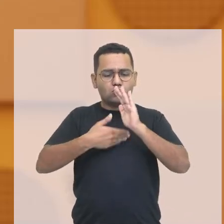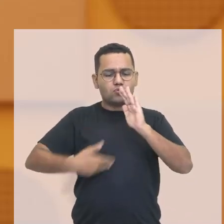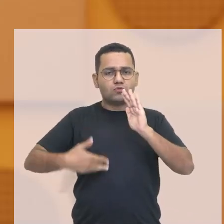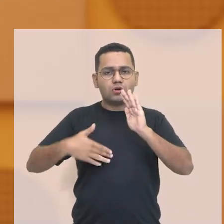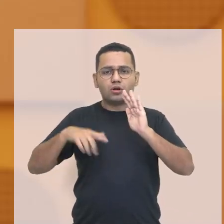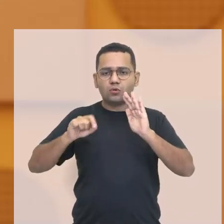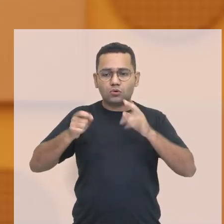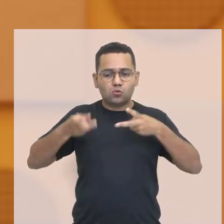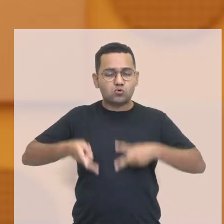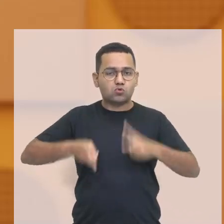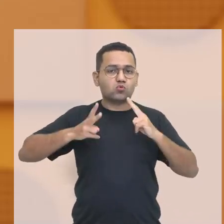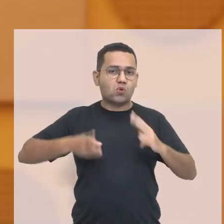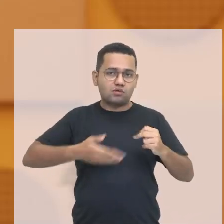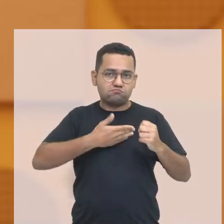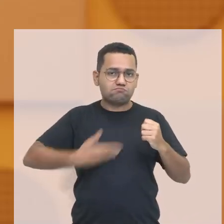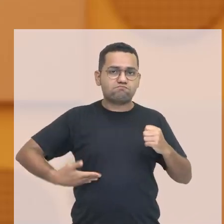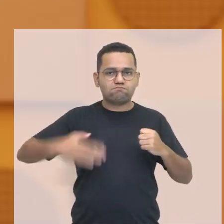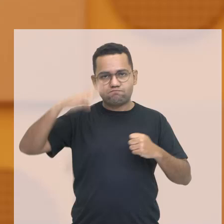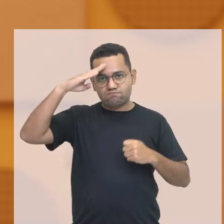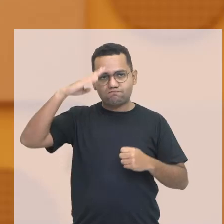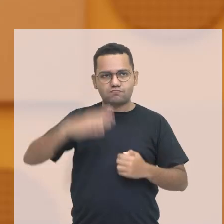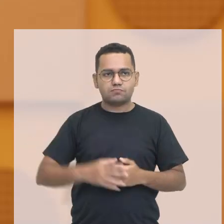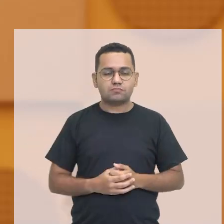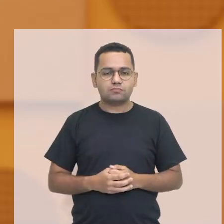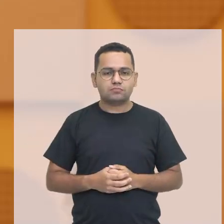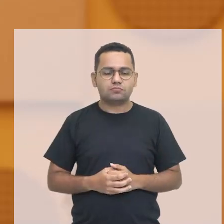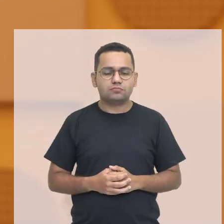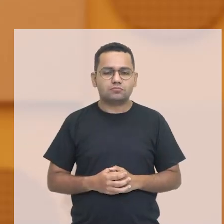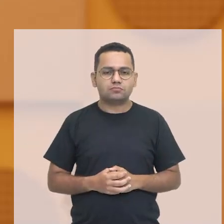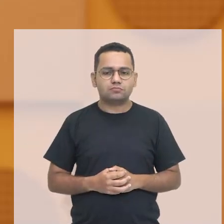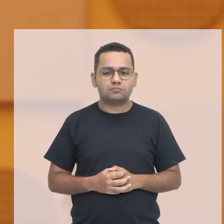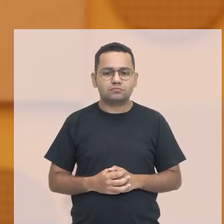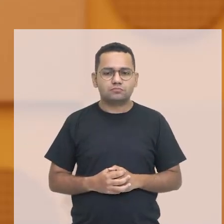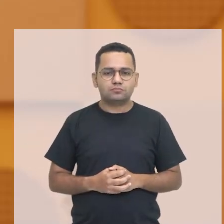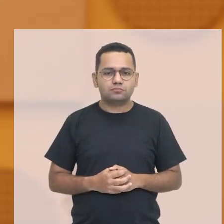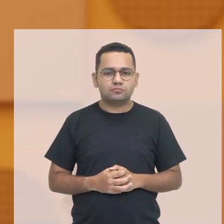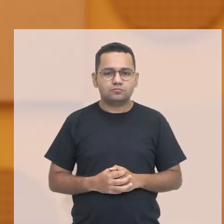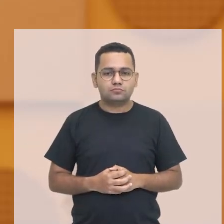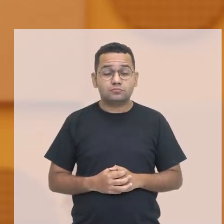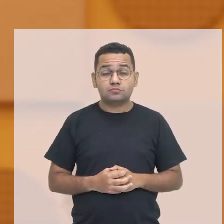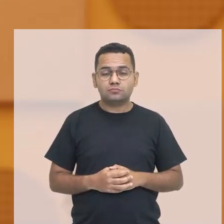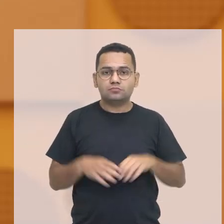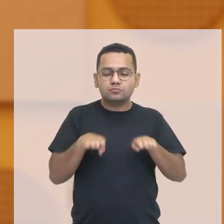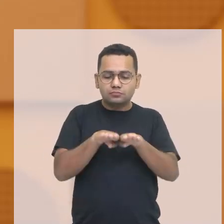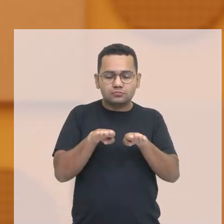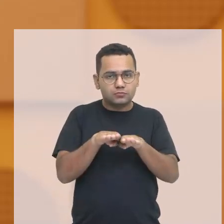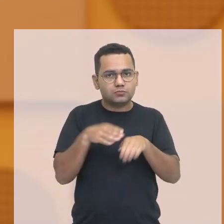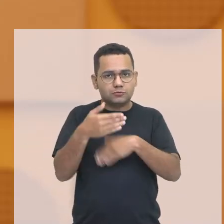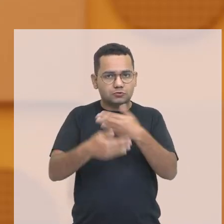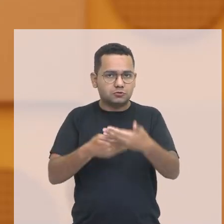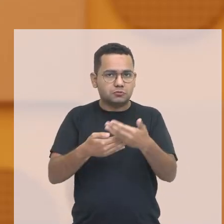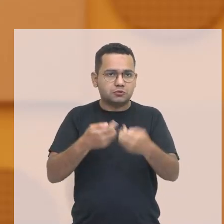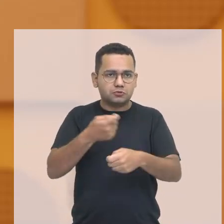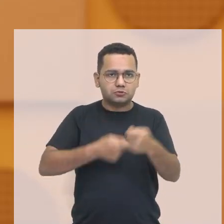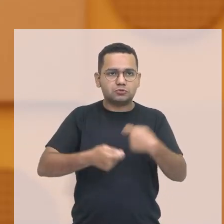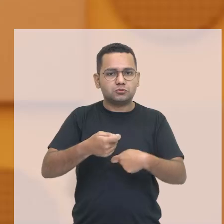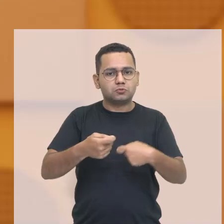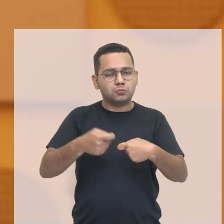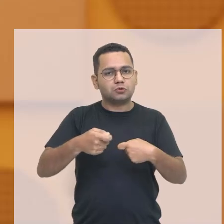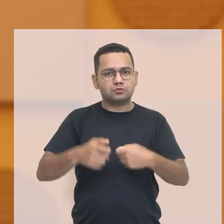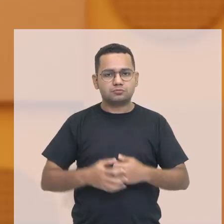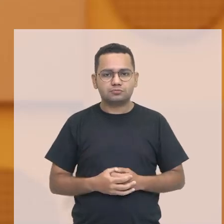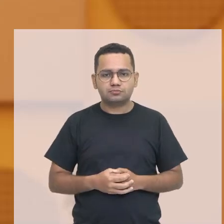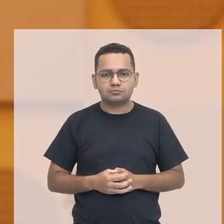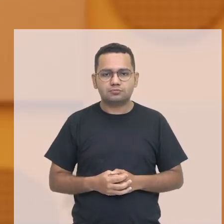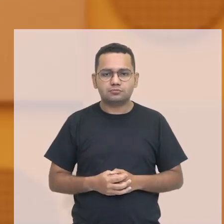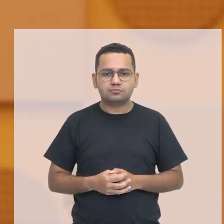o governo militar e também demonstrar o desenvolvimento econômico que poderia surgir. Então, agora vocês